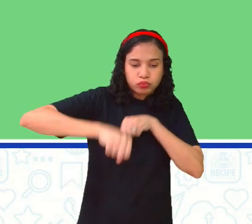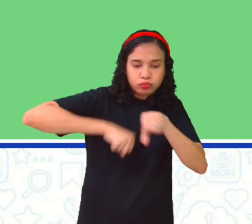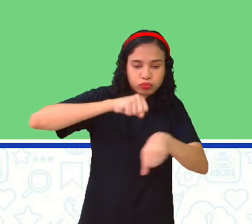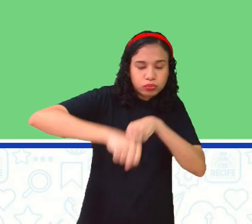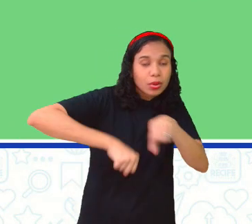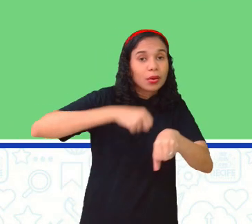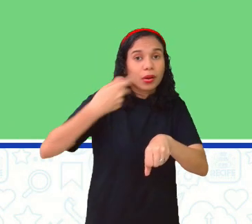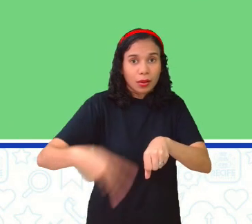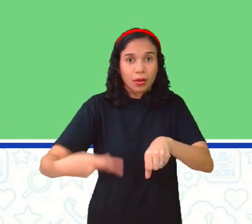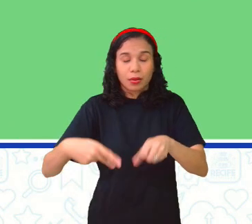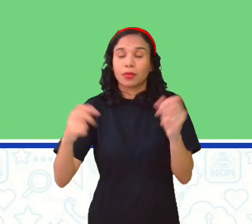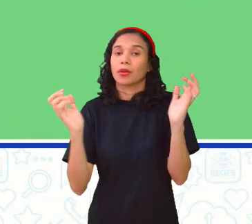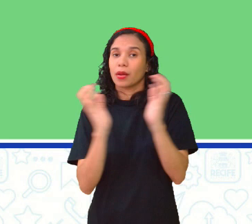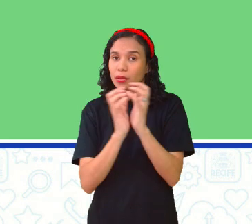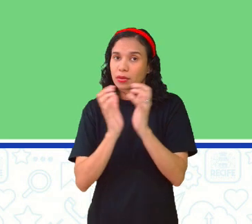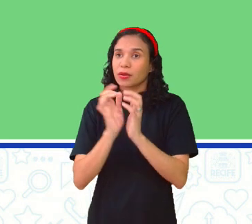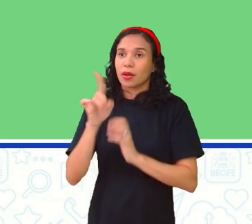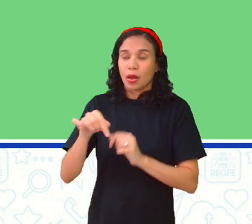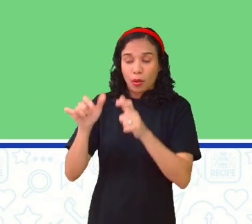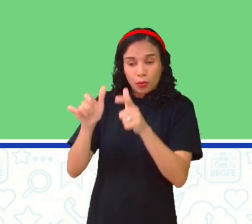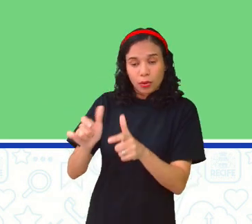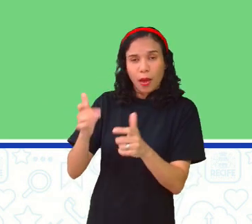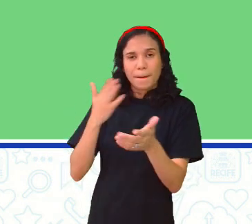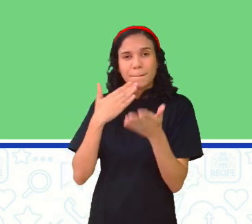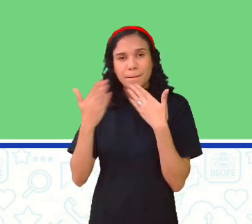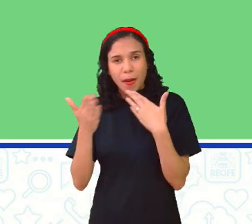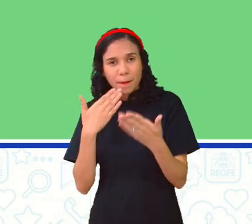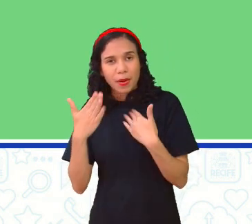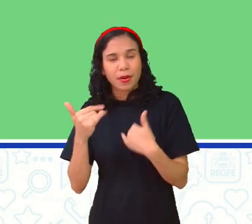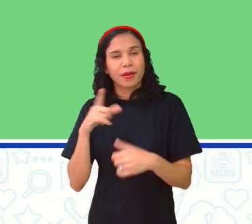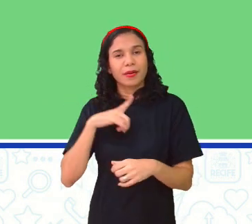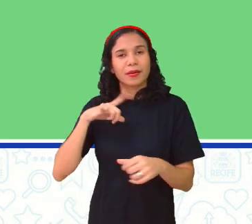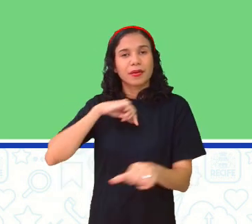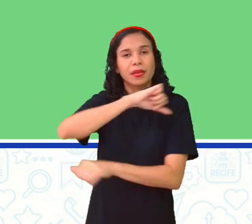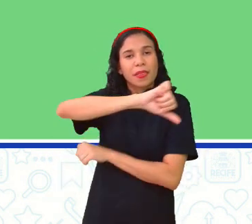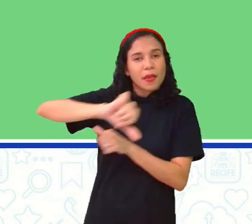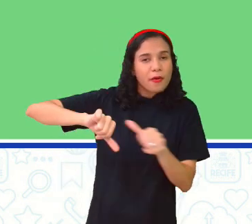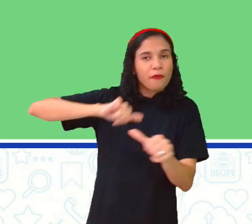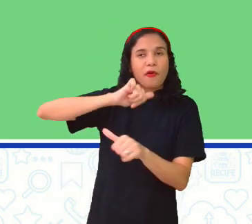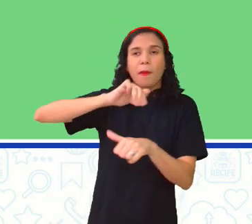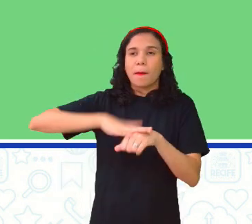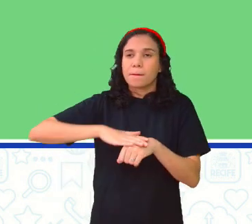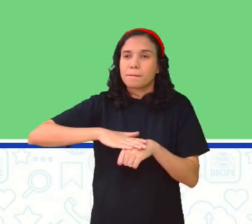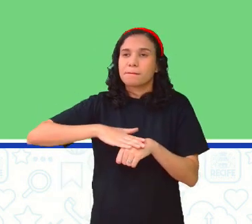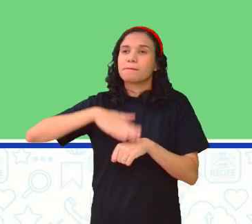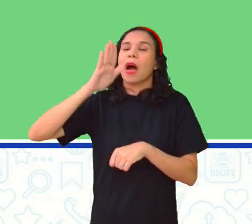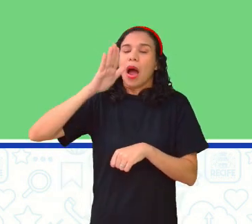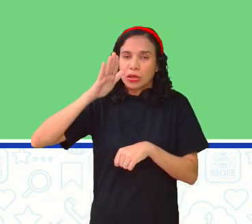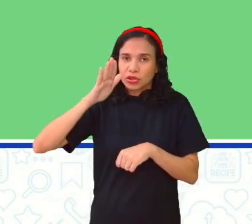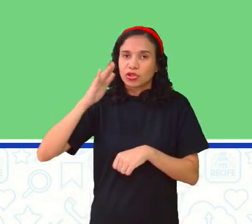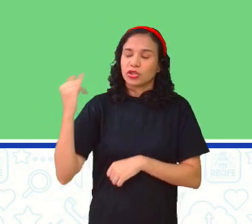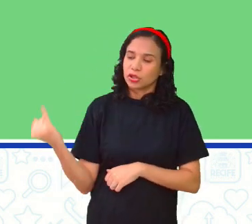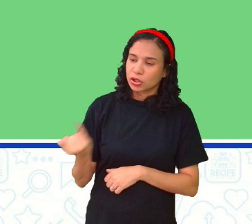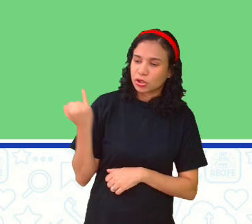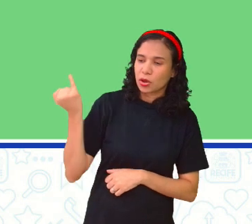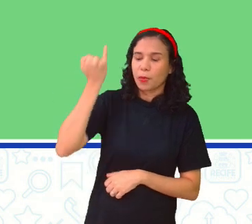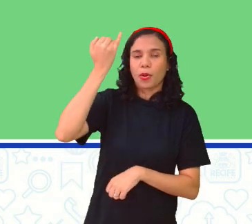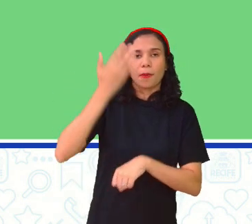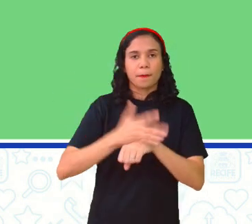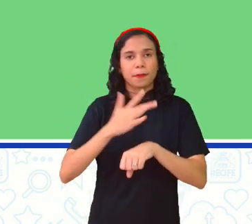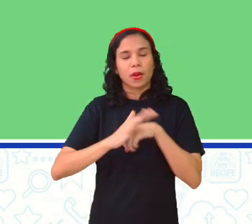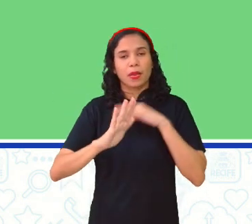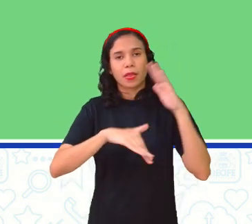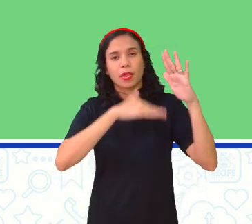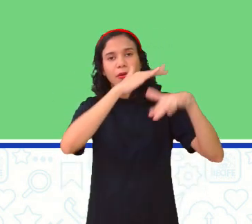Que são ambientes também de convivência e eles vão se tornando cada vez mais importantes no